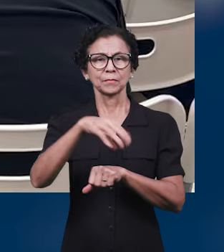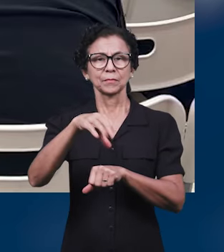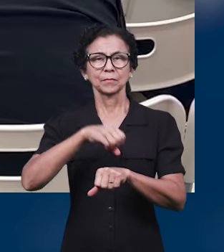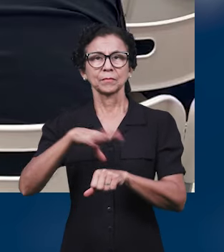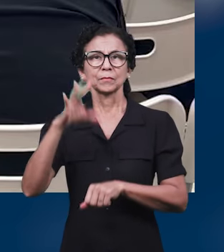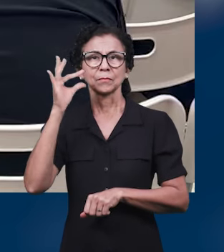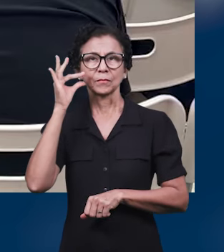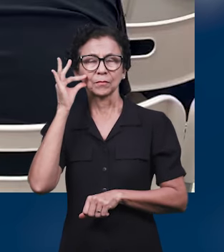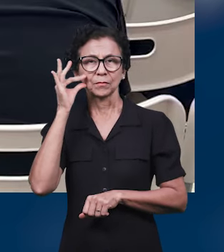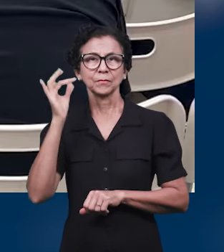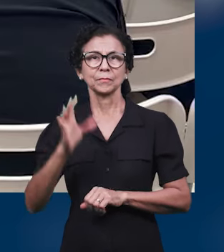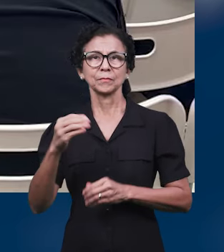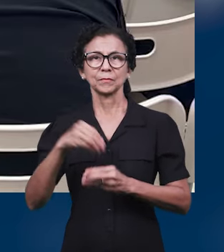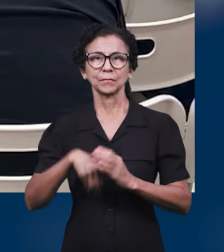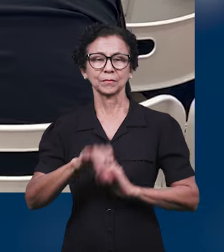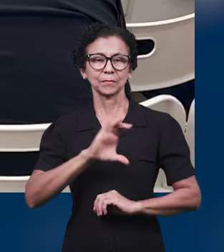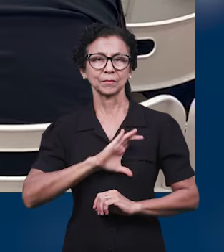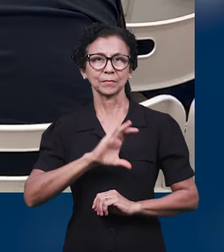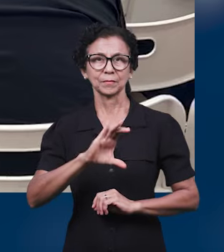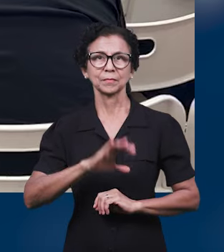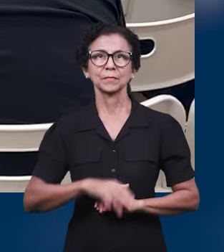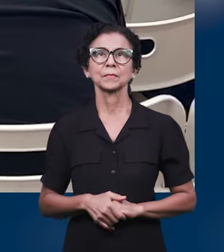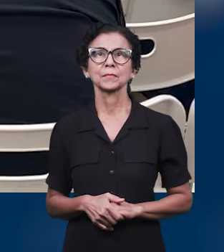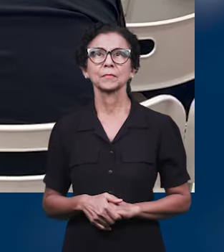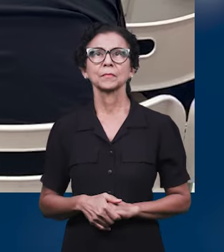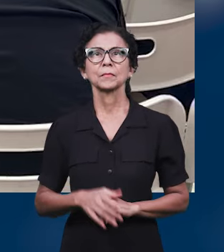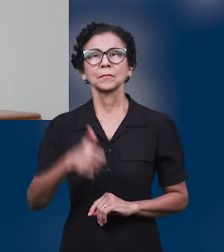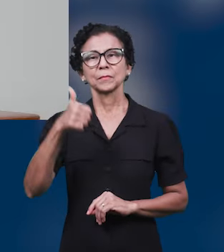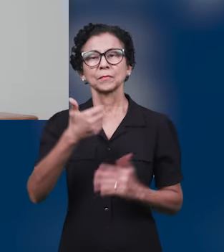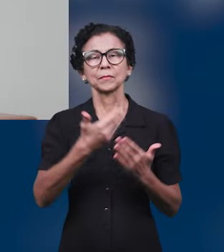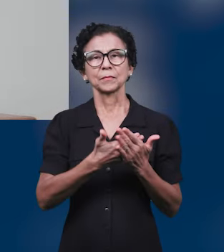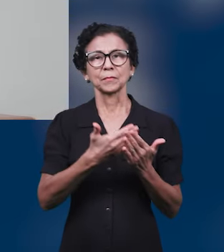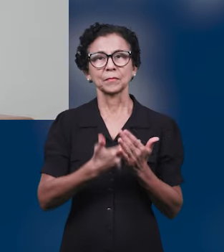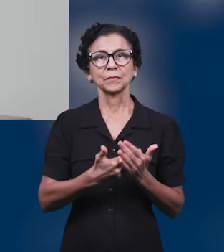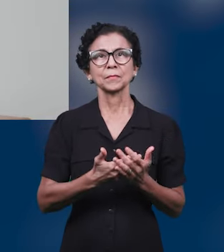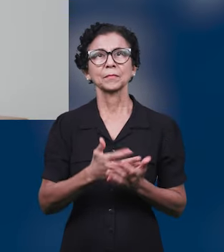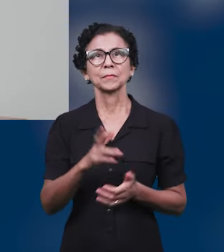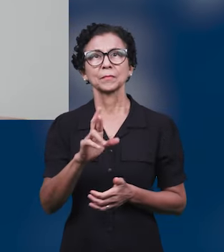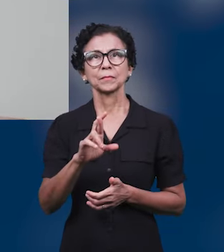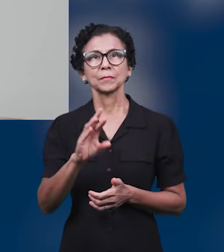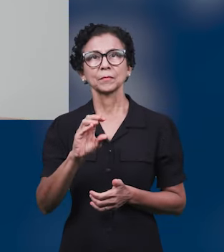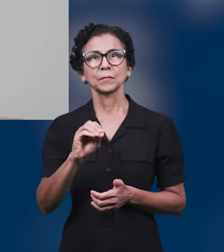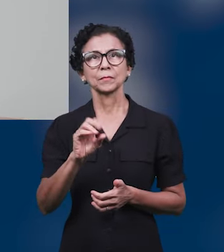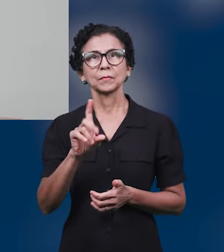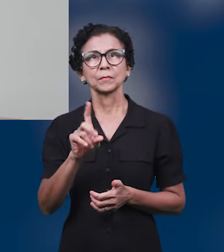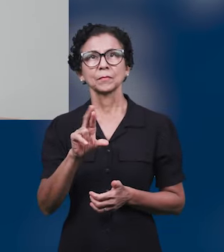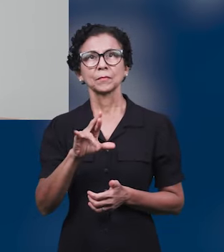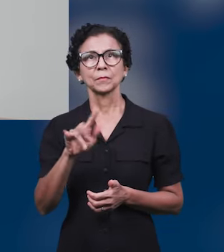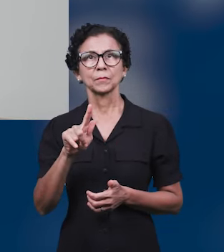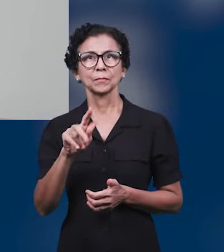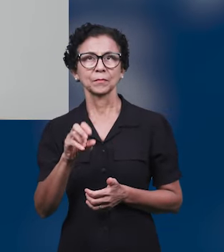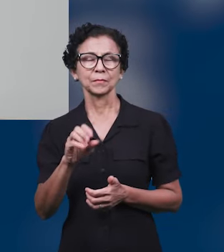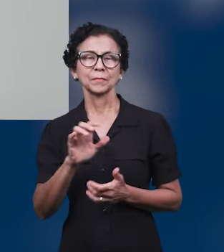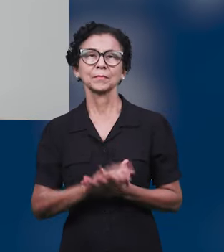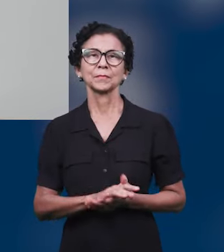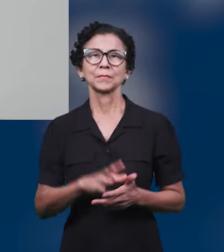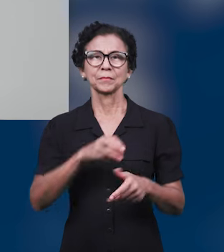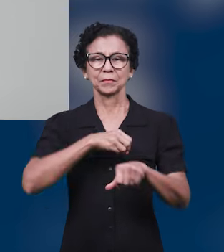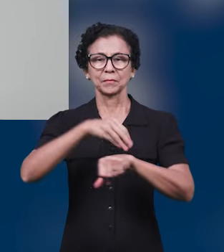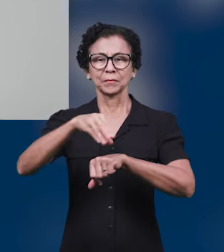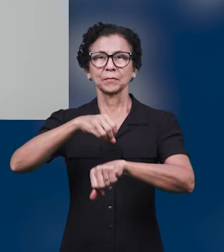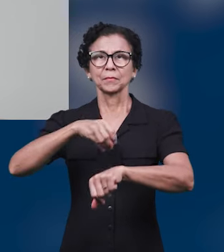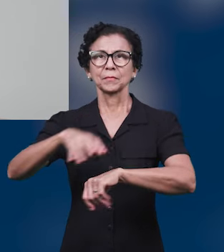tema O Profético, O Mistério e a Revelação. A terceira aula foi entregue pelo pastor Cesário Souza sobre a vitória